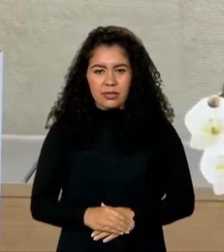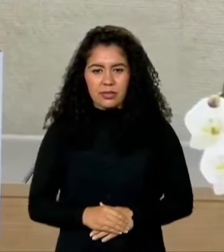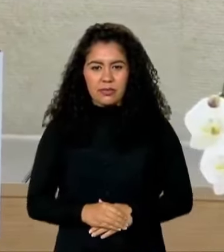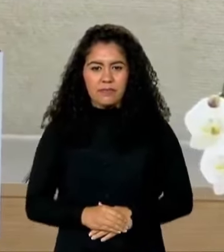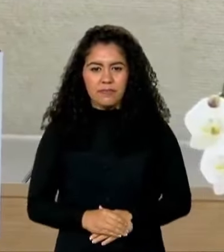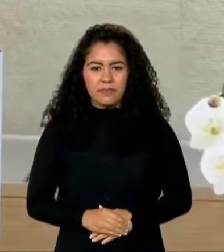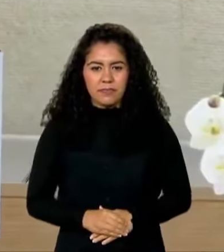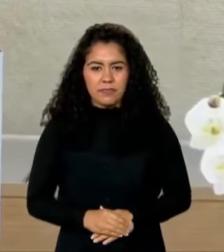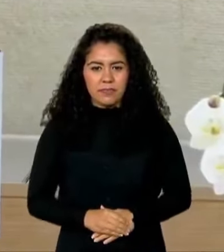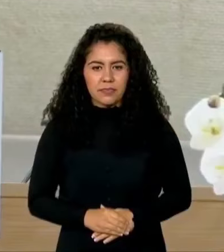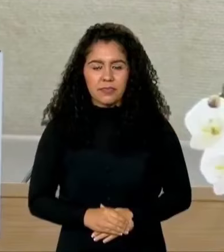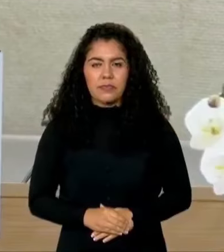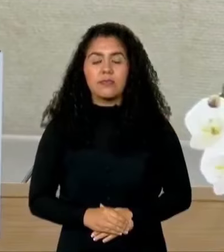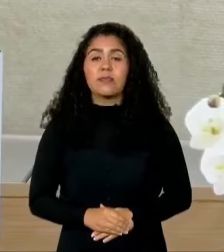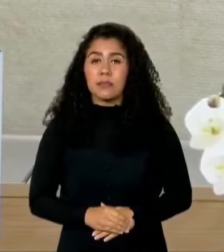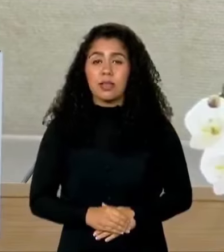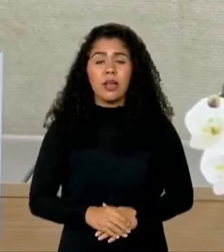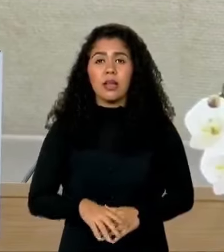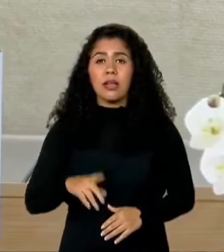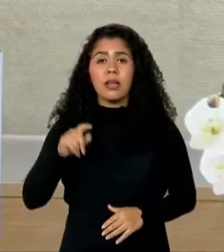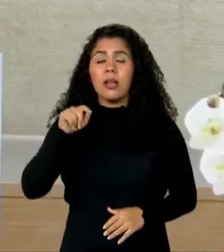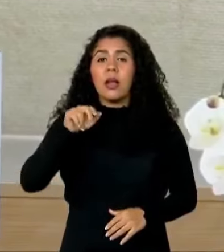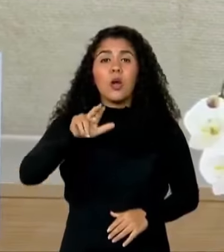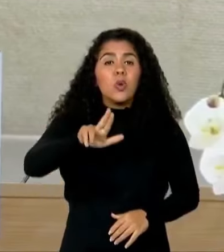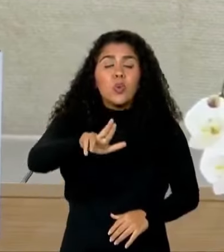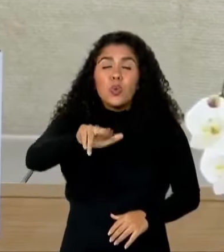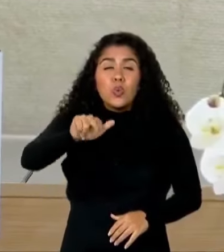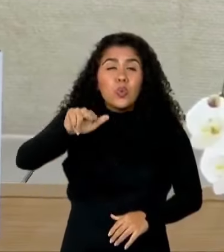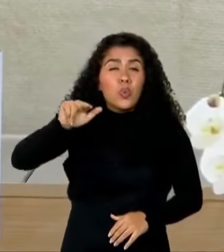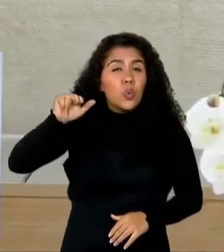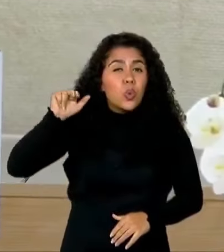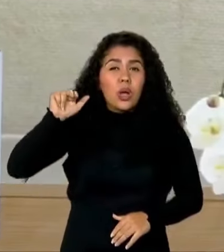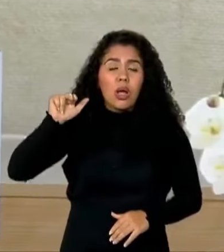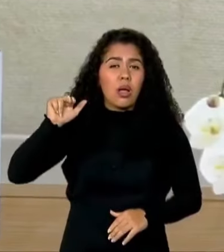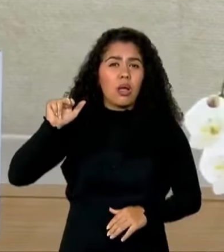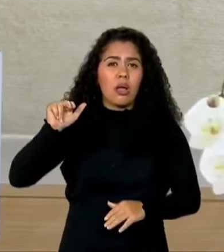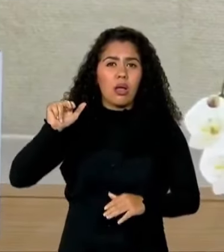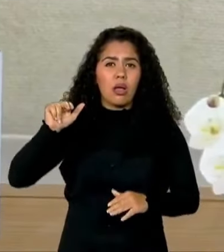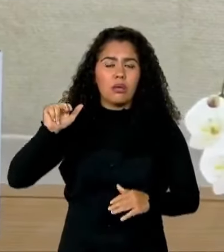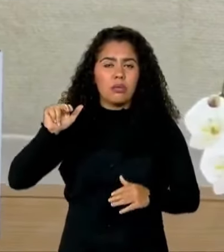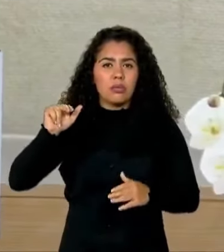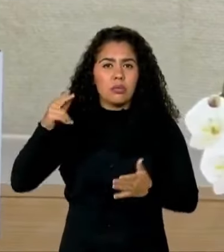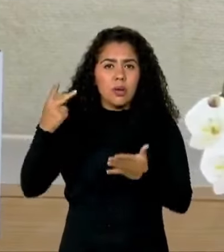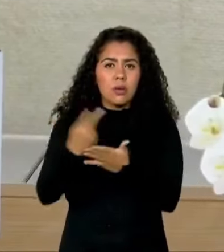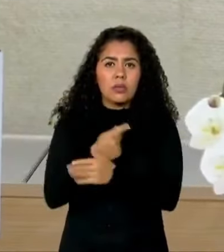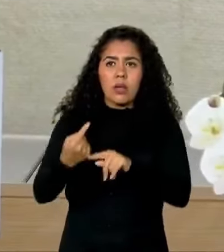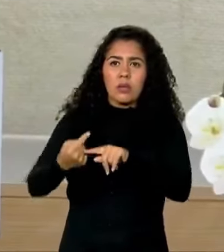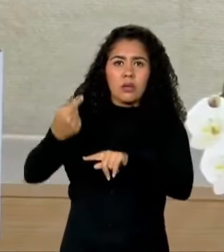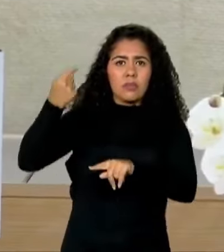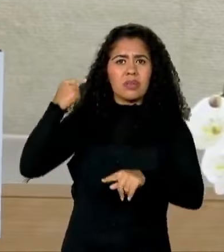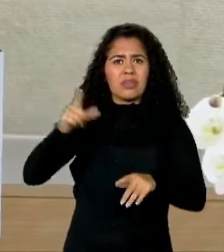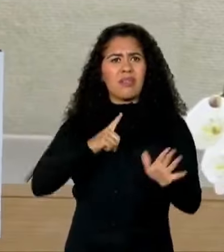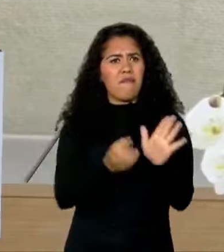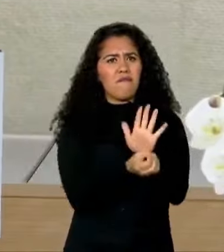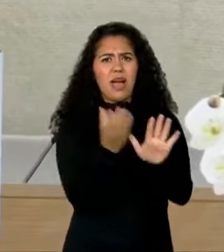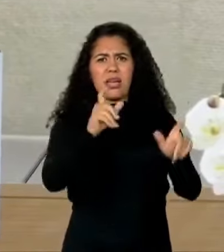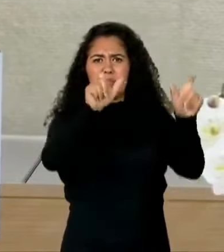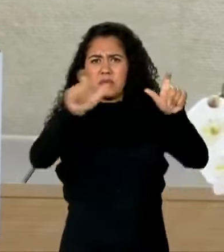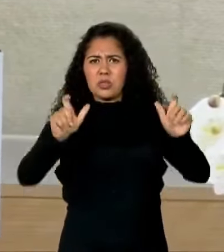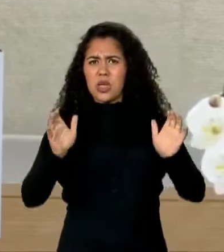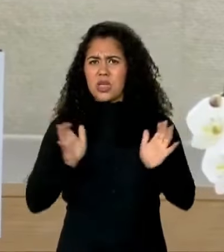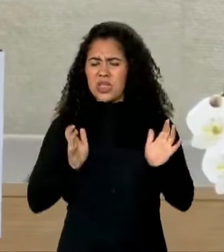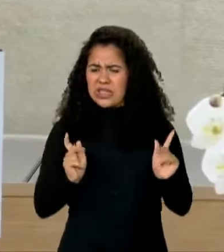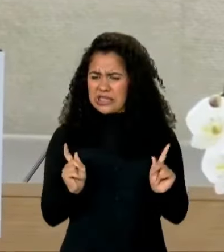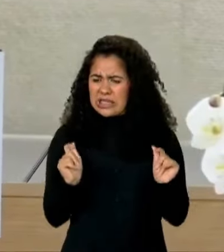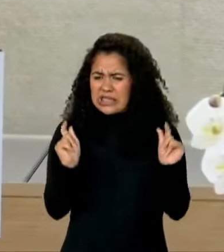Alemanha, Canadá, Estados Unidos, França, Itália, Japão e Reino Unido, chegaram a um acordo ontem para liberar 50 bilhões de dólares em